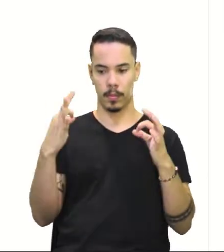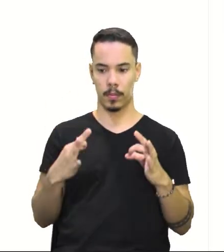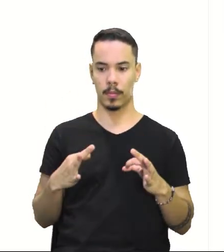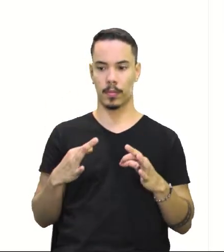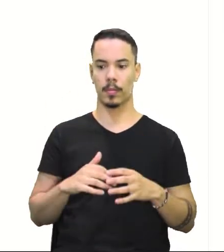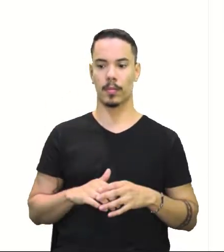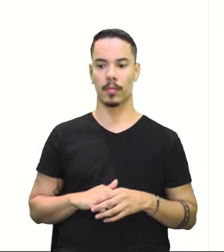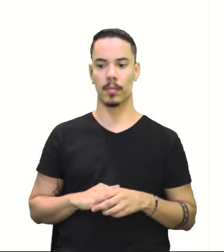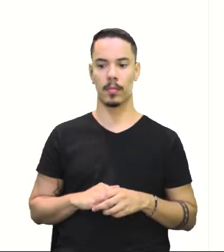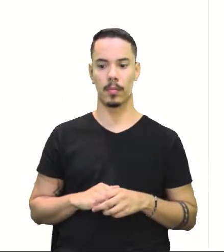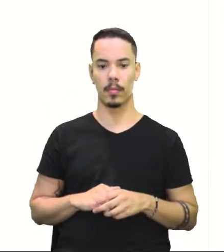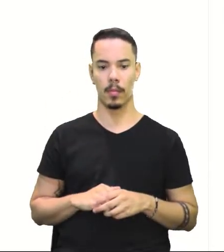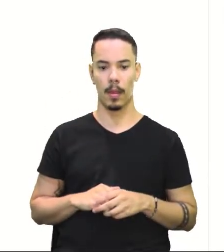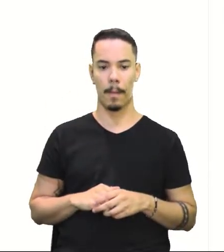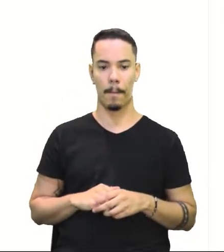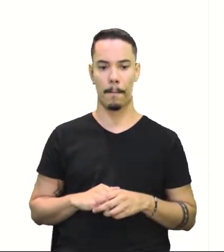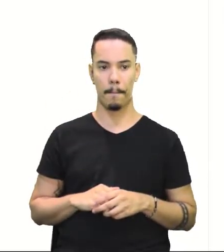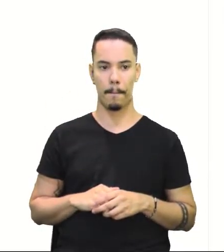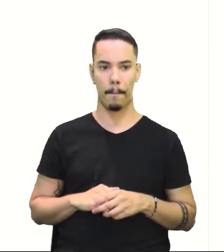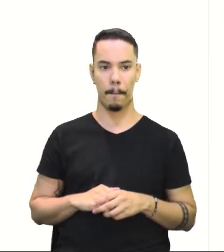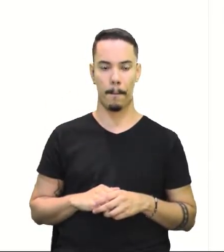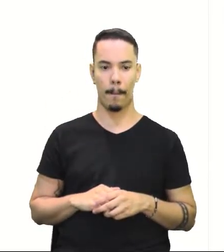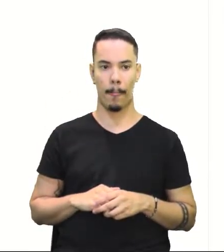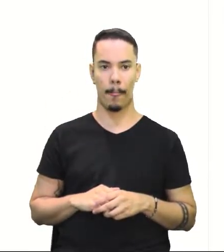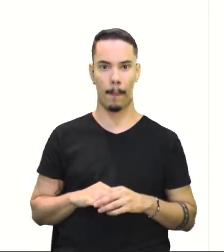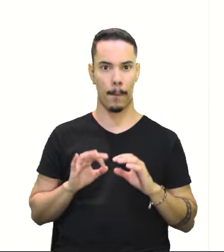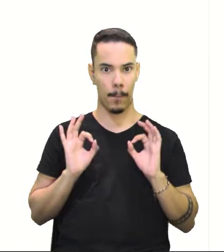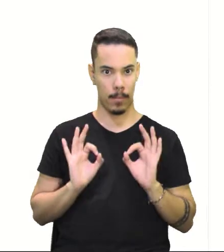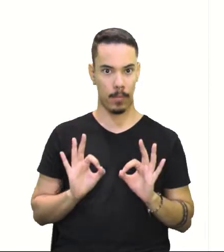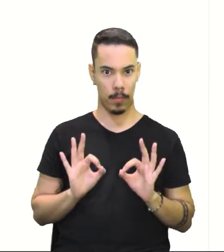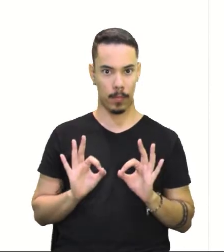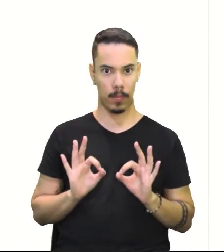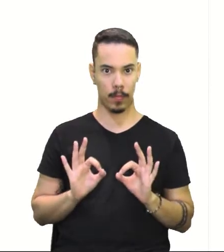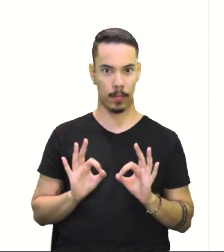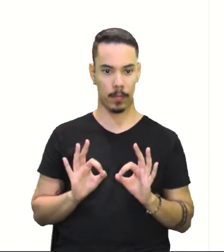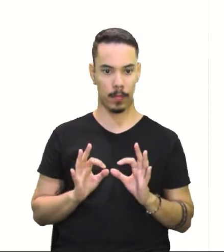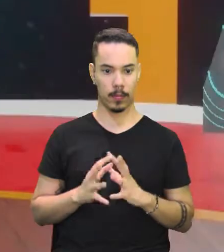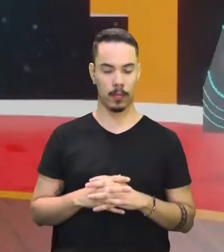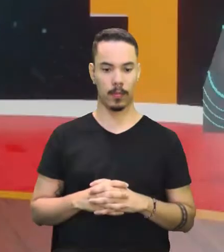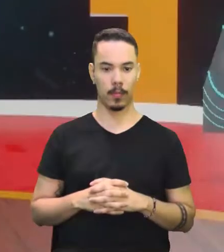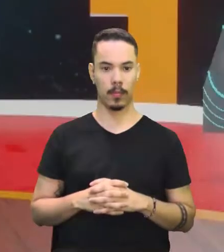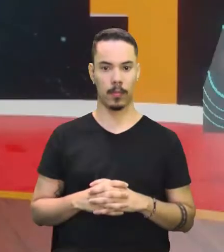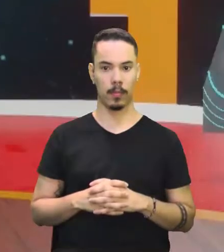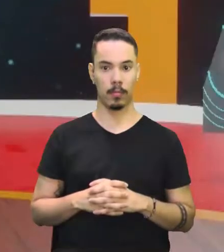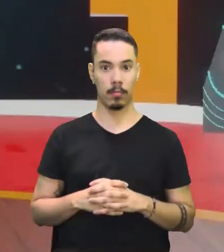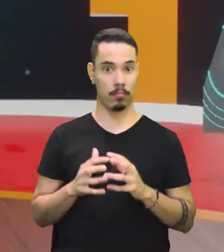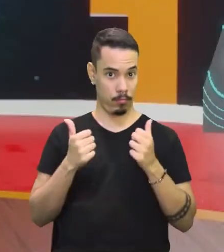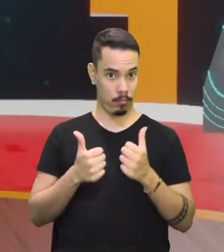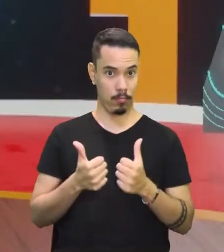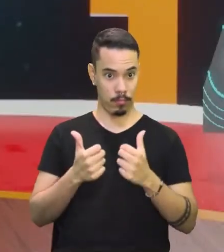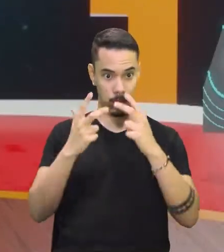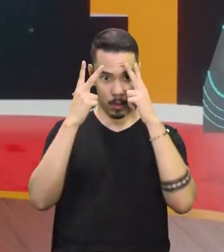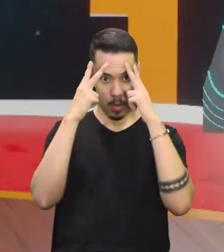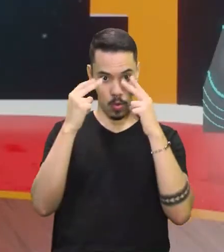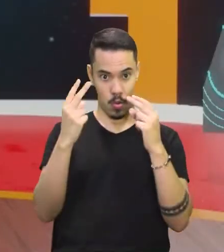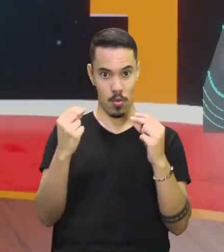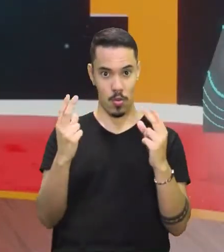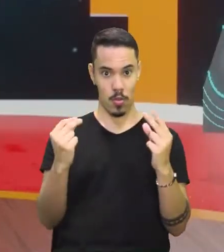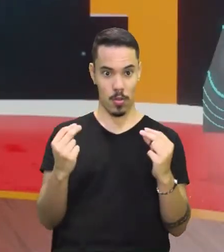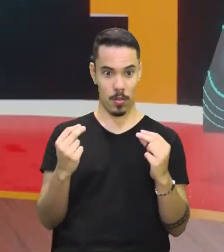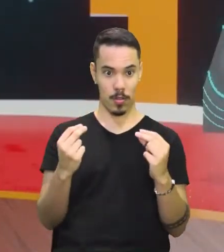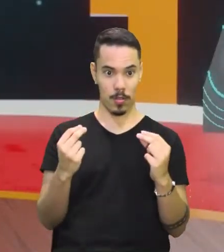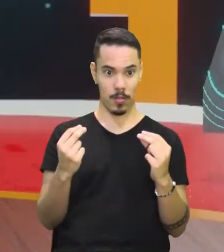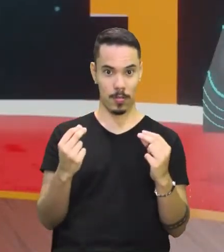Beleza. E aí? Tranquilo? O que acham? Tá tranquilo, tá favorável,